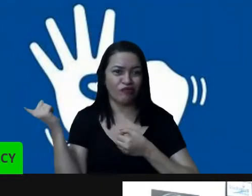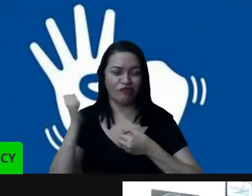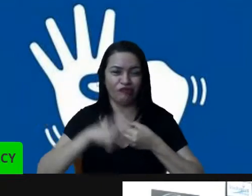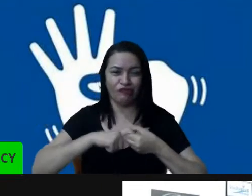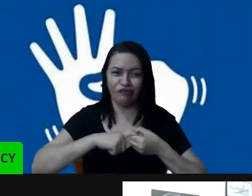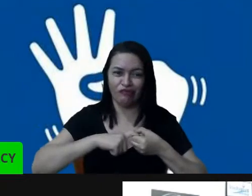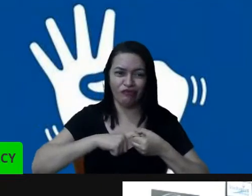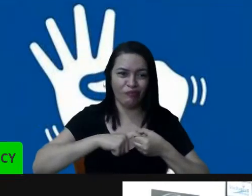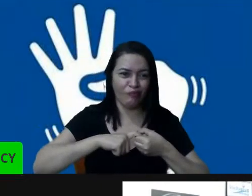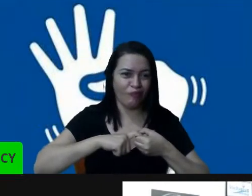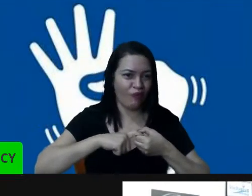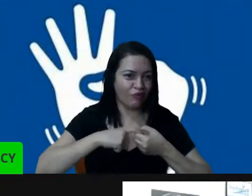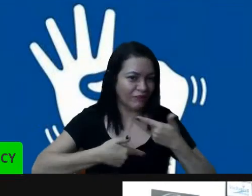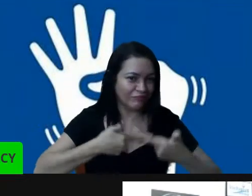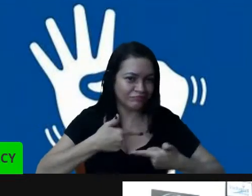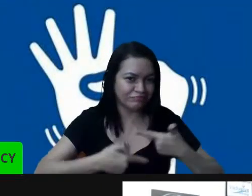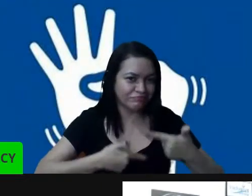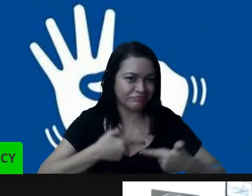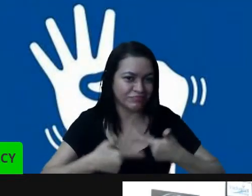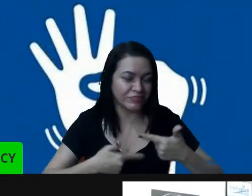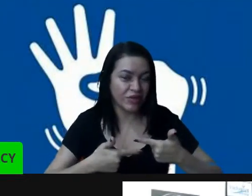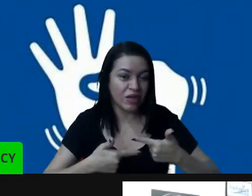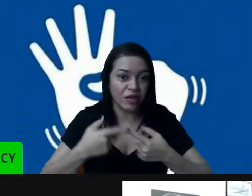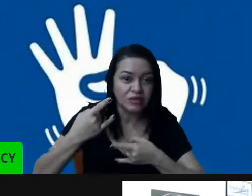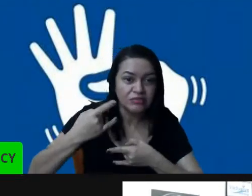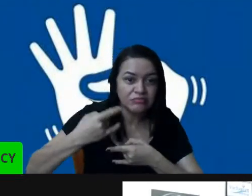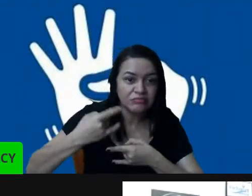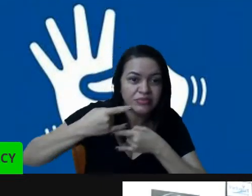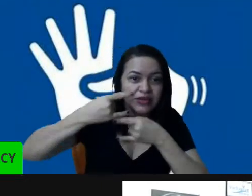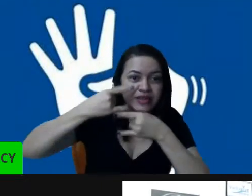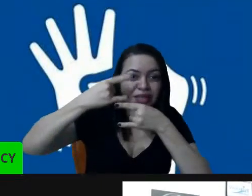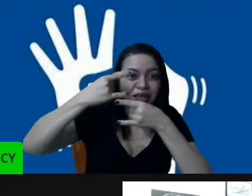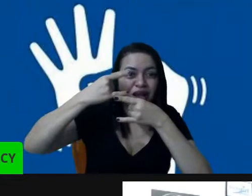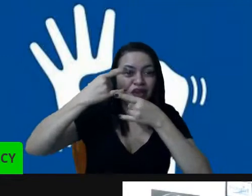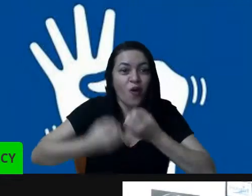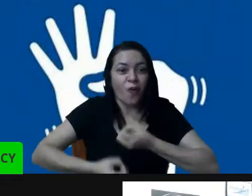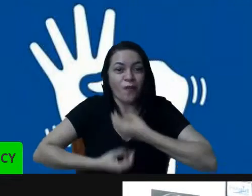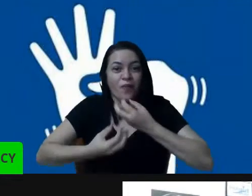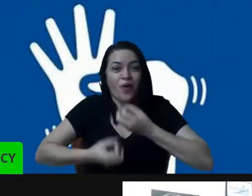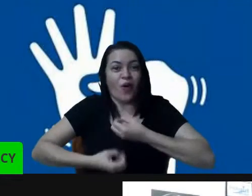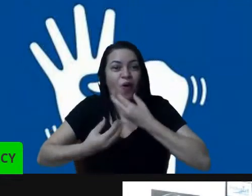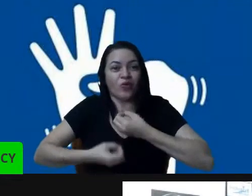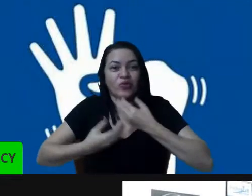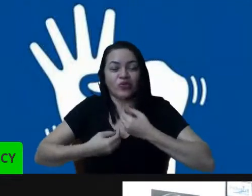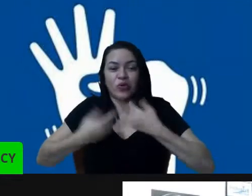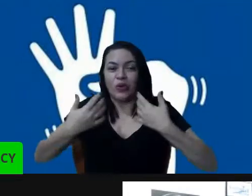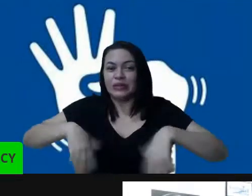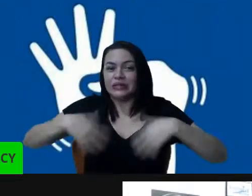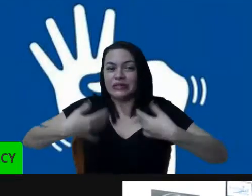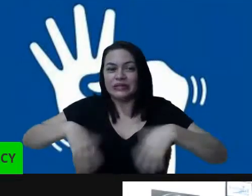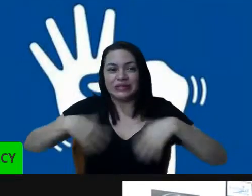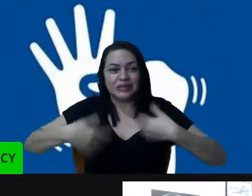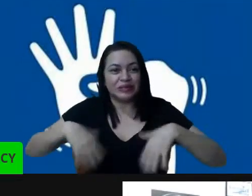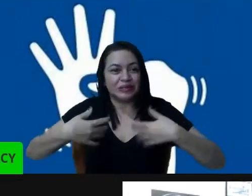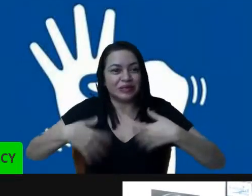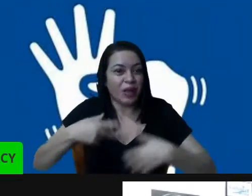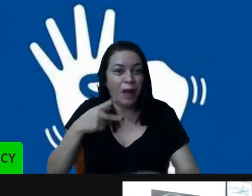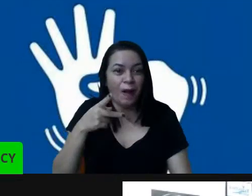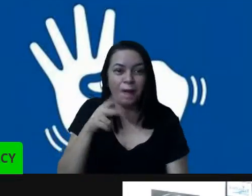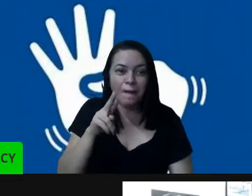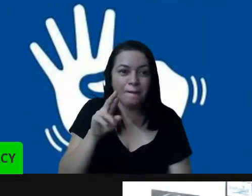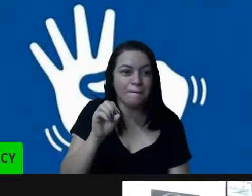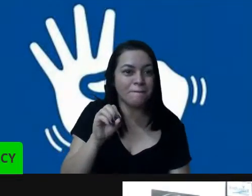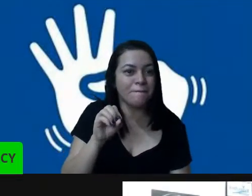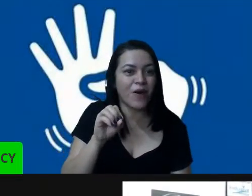lives, o produtor ele tem que. Isso é uma máxima de quem trabalha com produção. Tem que